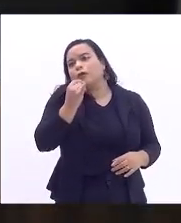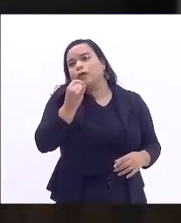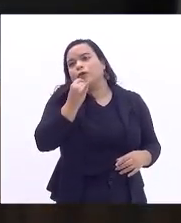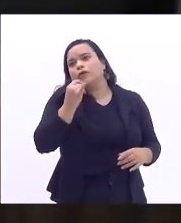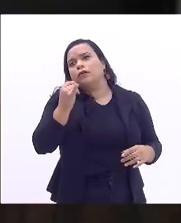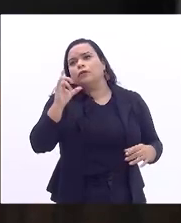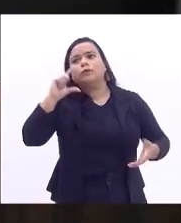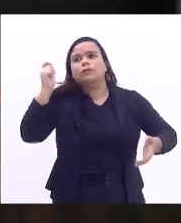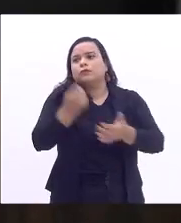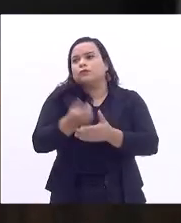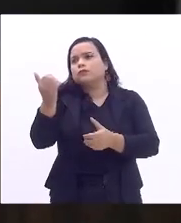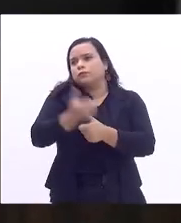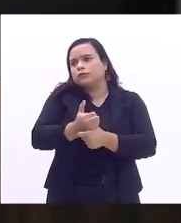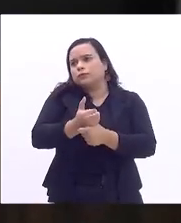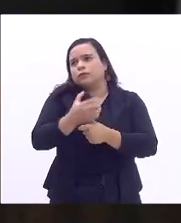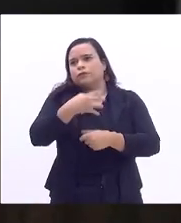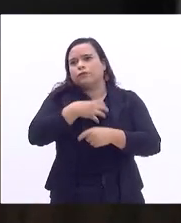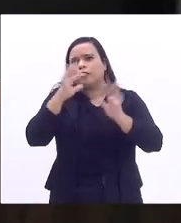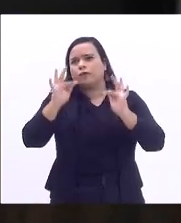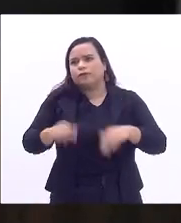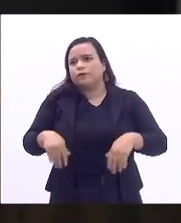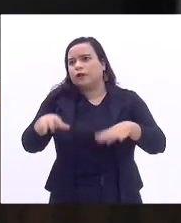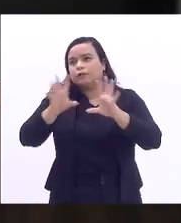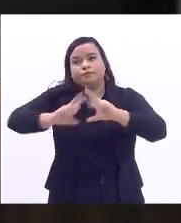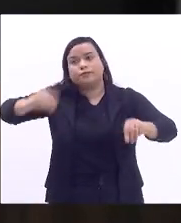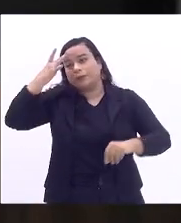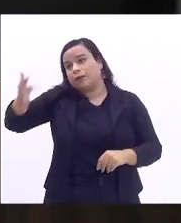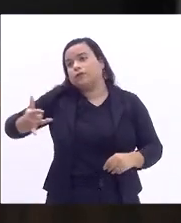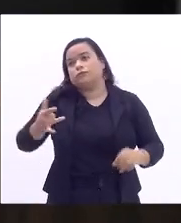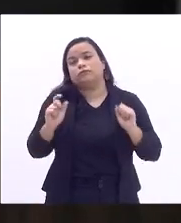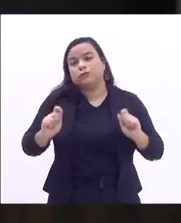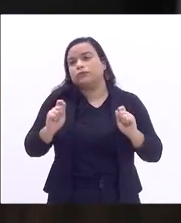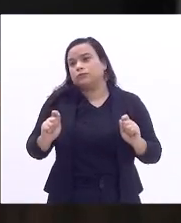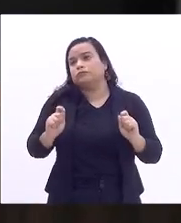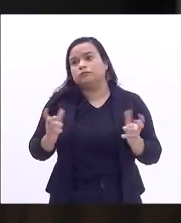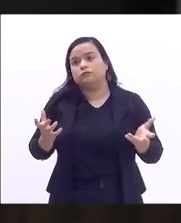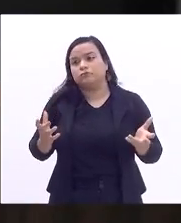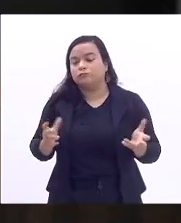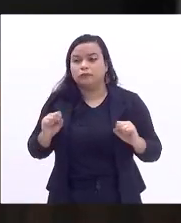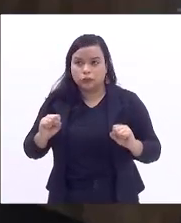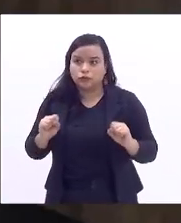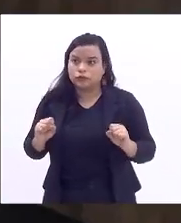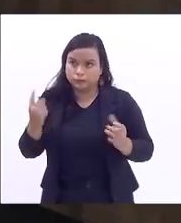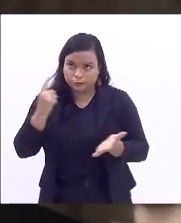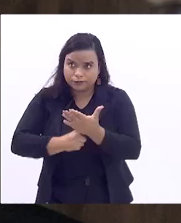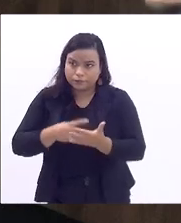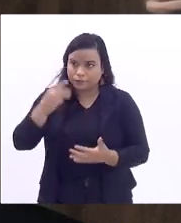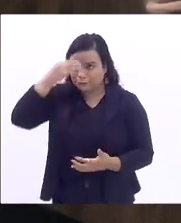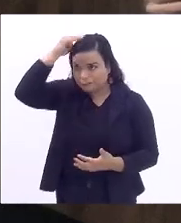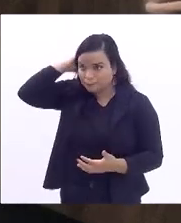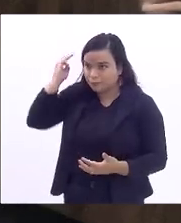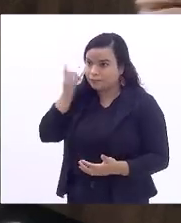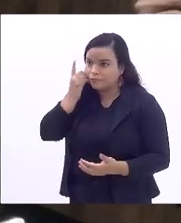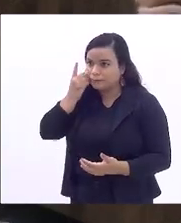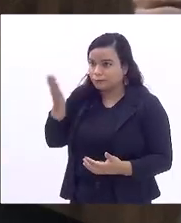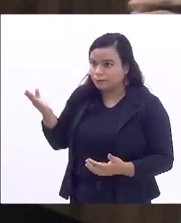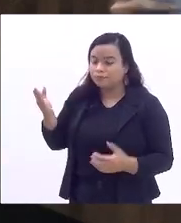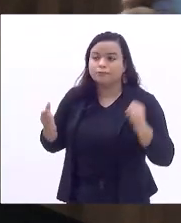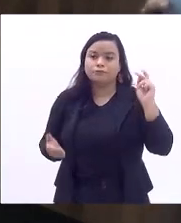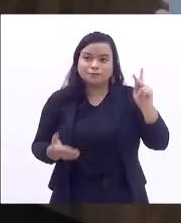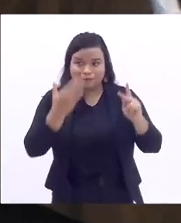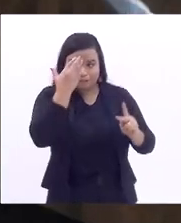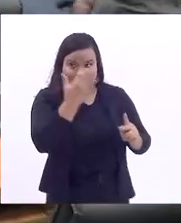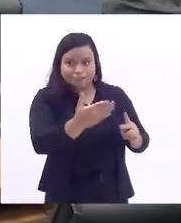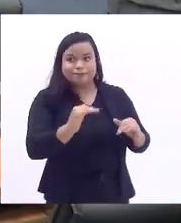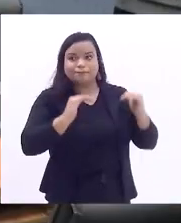conclusão para o substitutivo conforme a final eu mato amanhã entendeu combinado o Márcio do Prado Márcio Obrigado